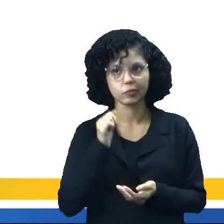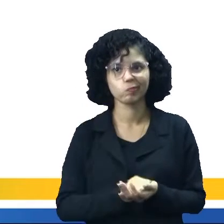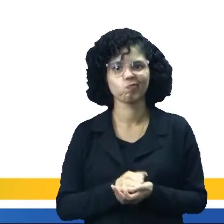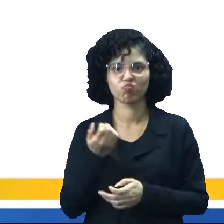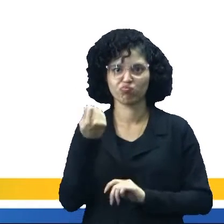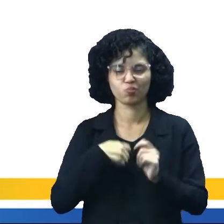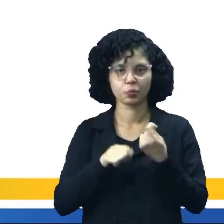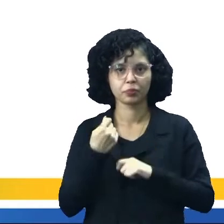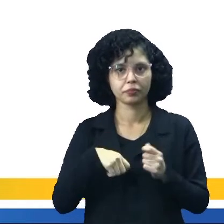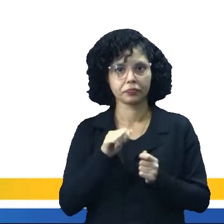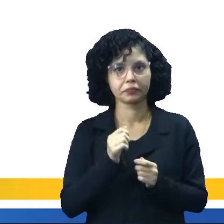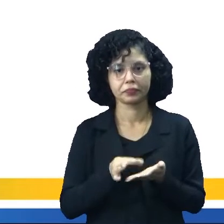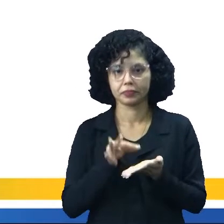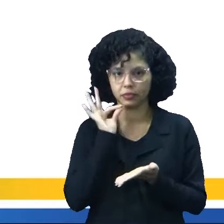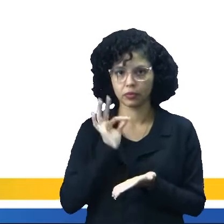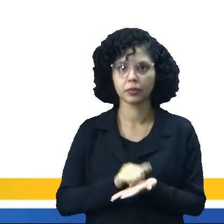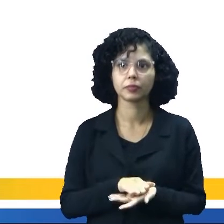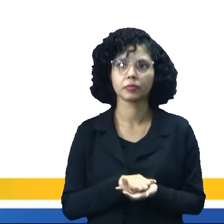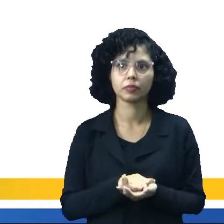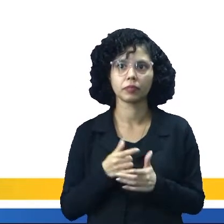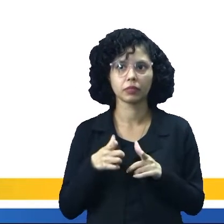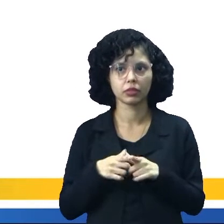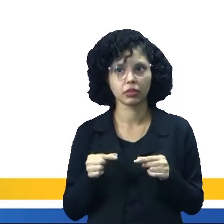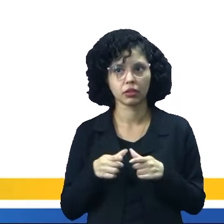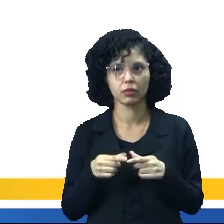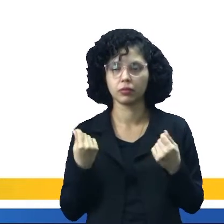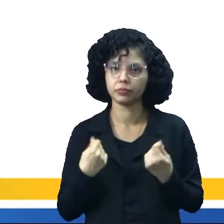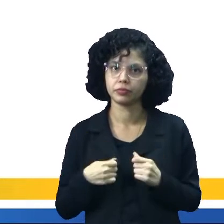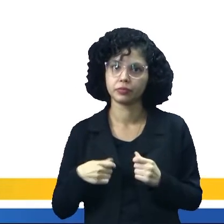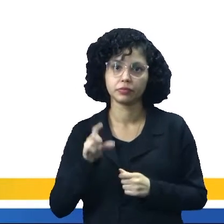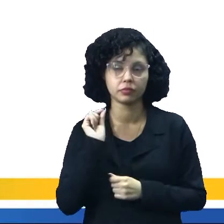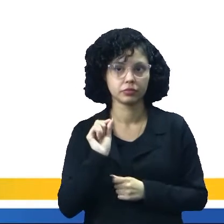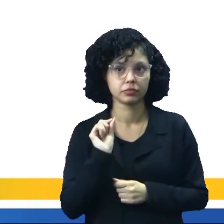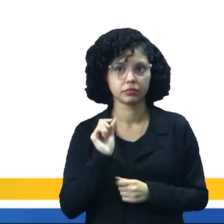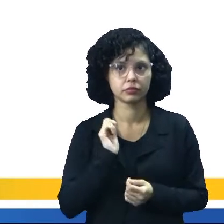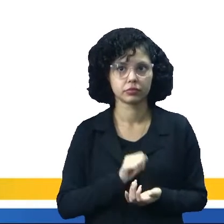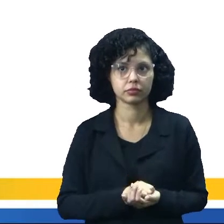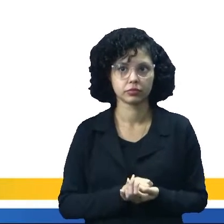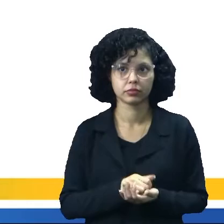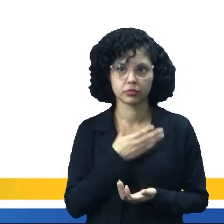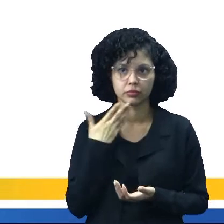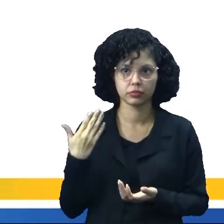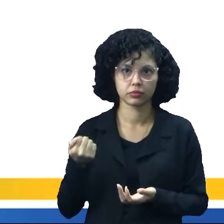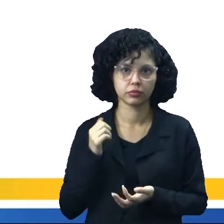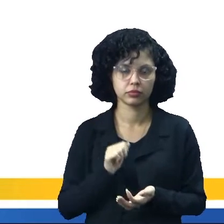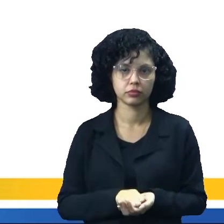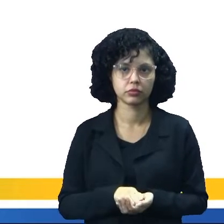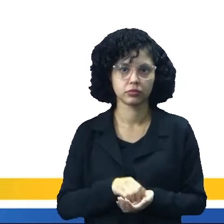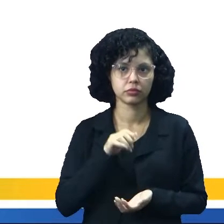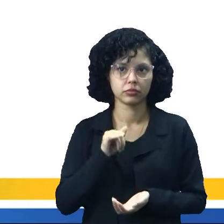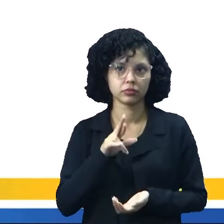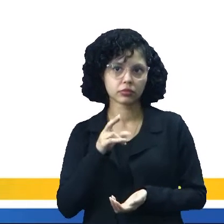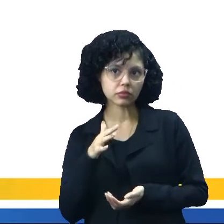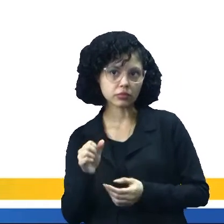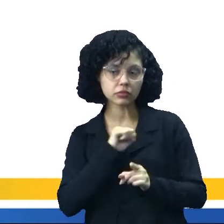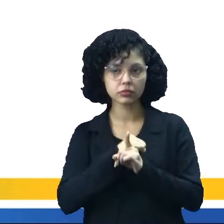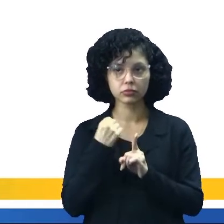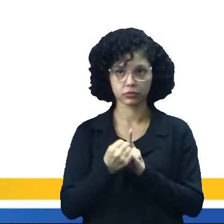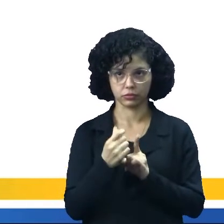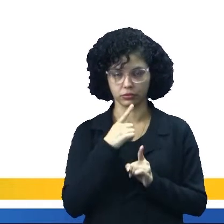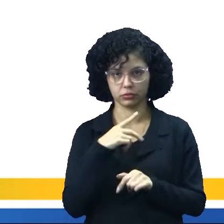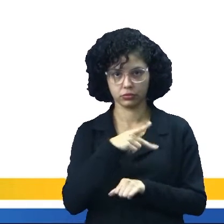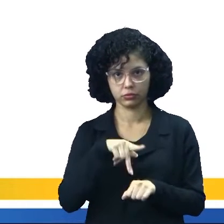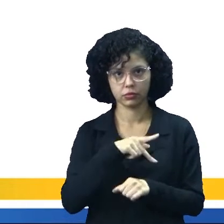atividade econômica do café. E o Japão ele precisava o quê? Precisava aliviar a tensão social, né, que existia